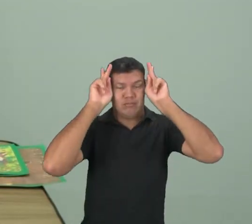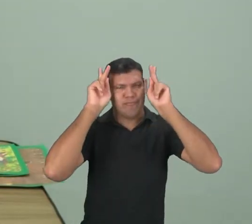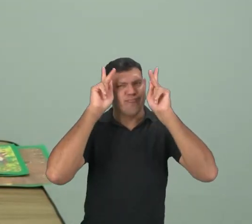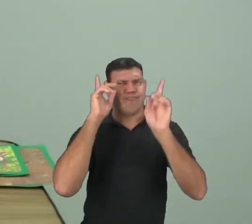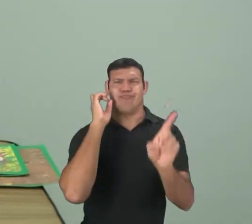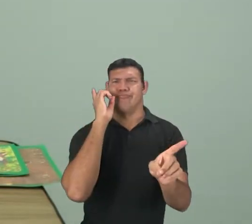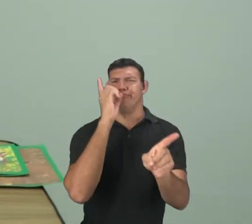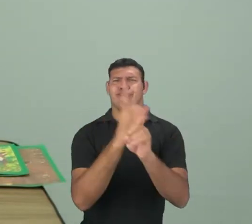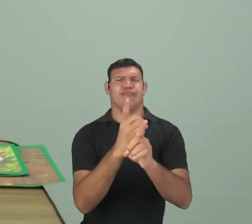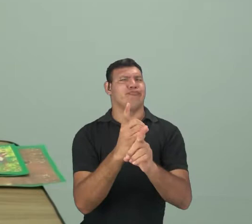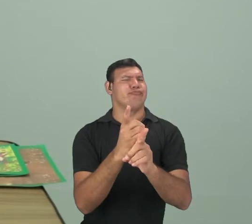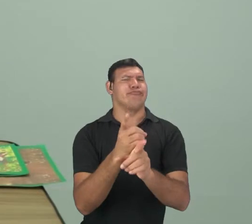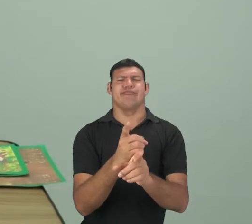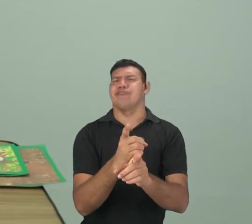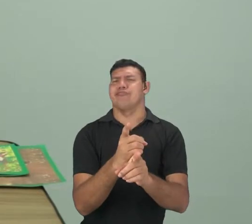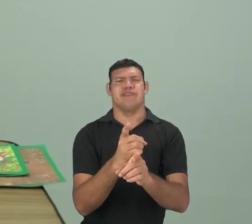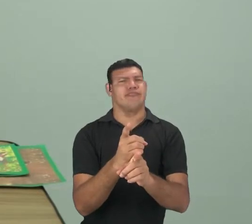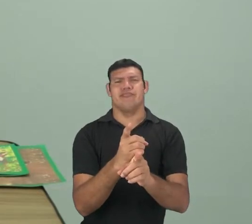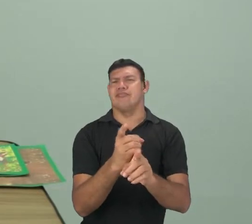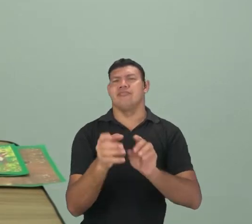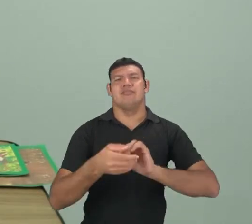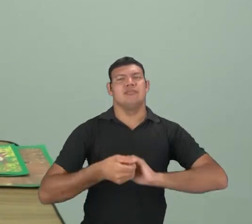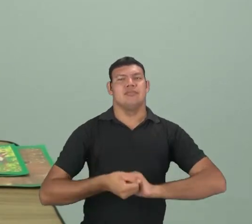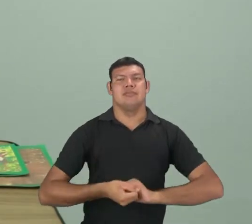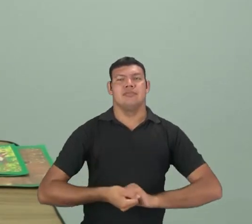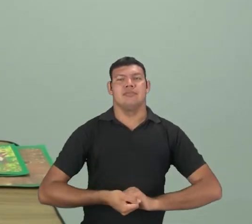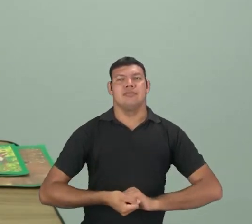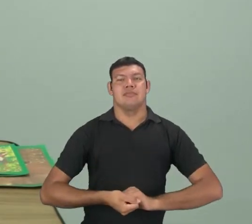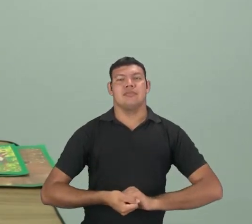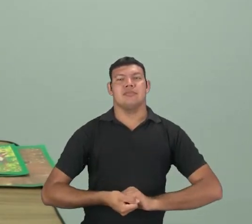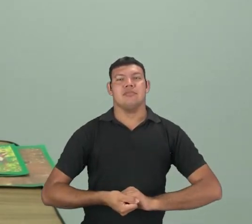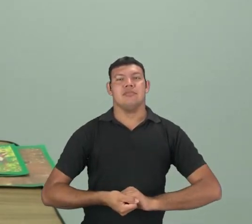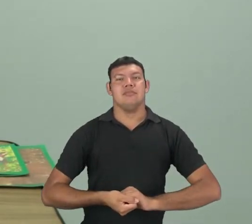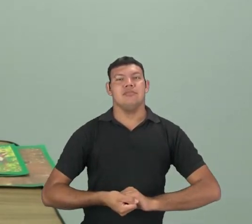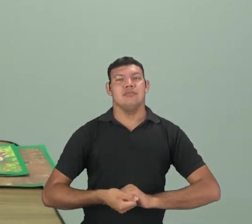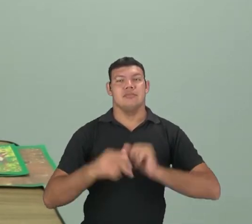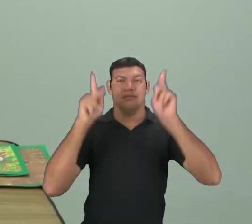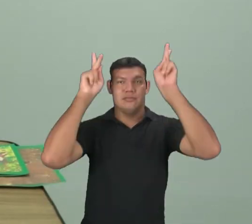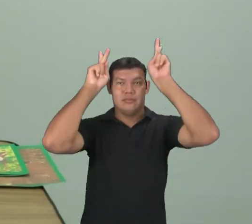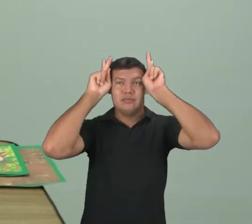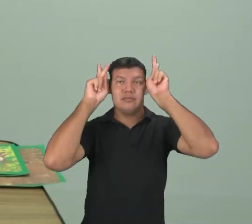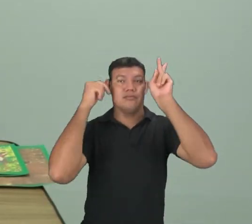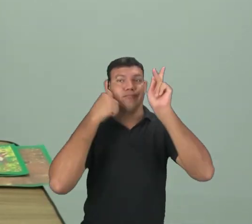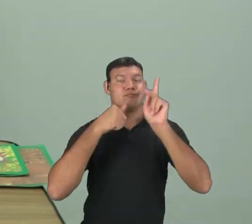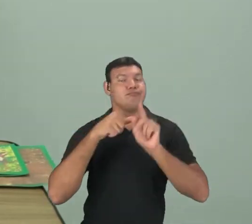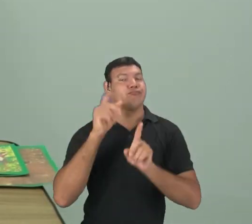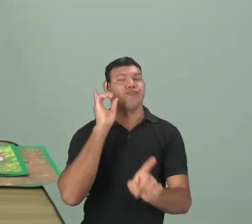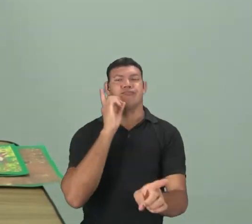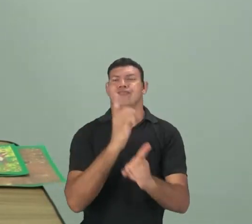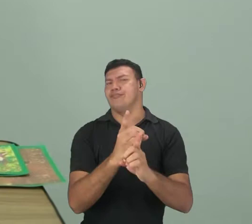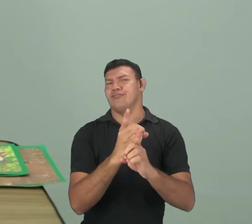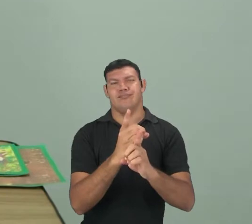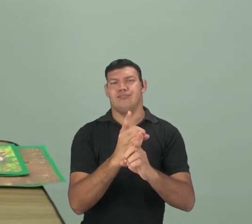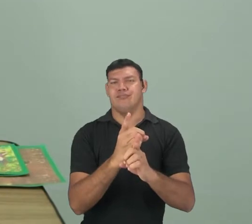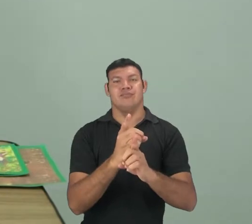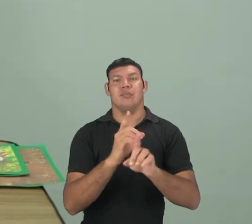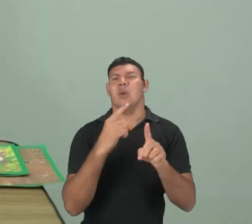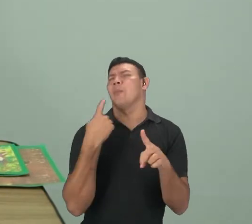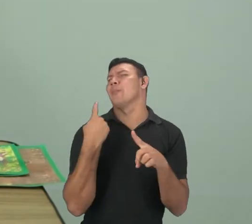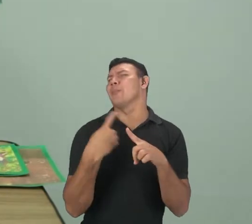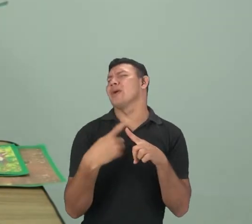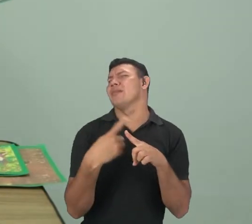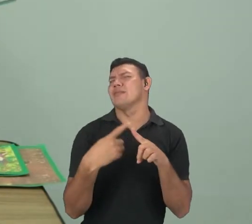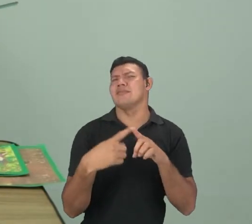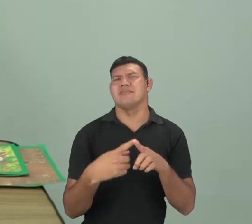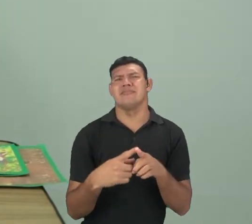encontrou uma princesa. Ele não encontrou, né? Essa princesa, né? Por quê? É porque